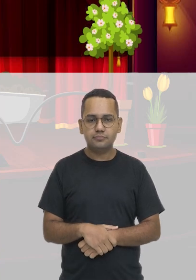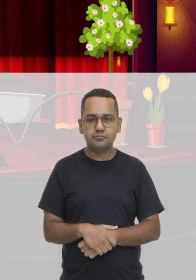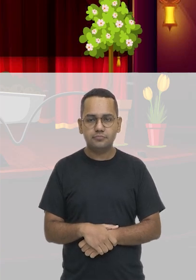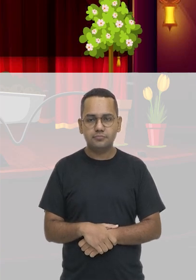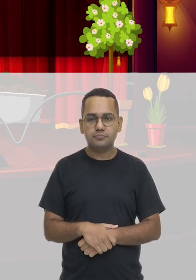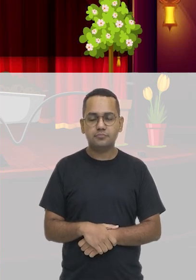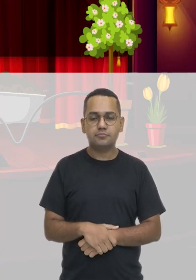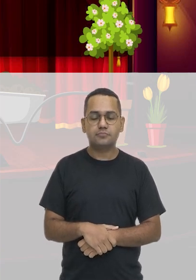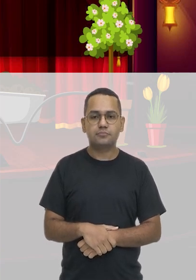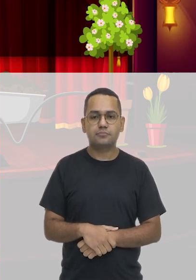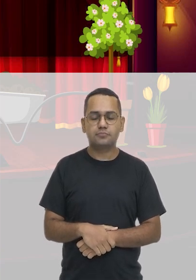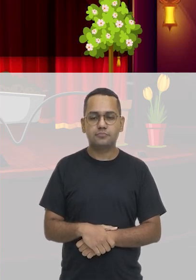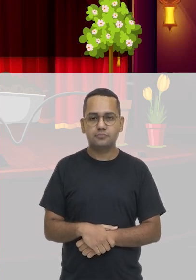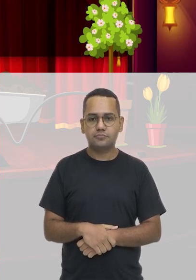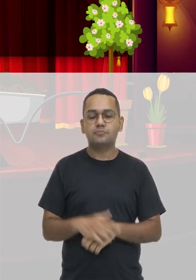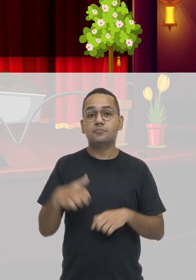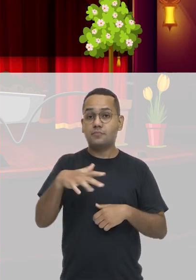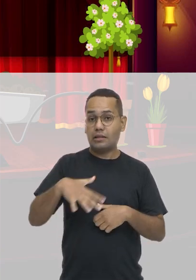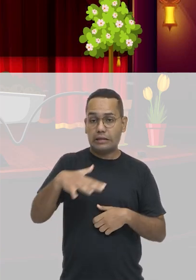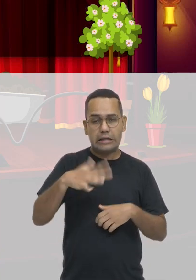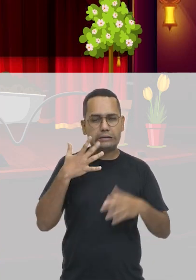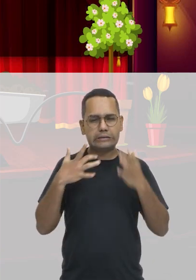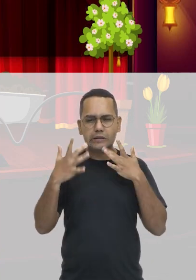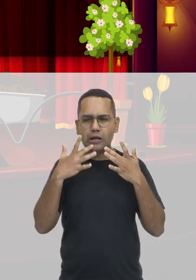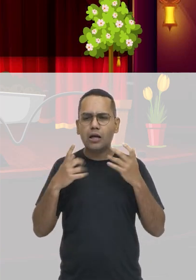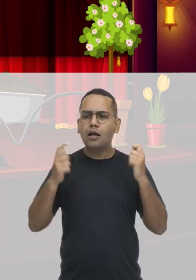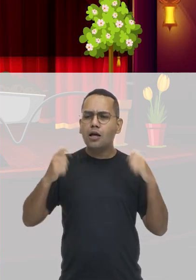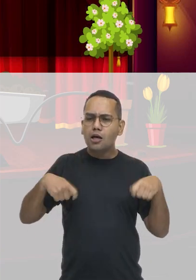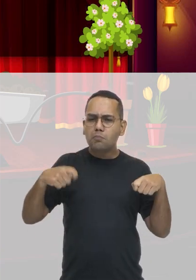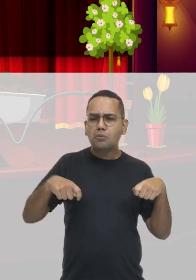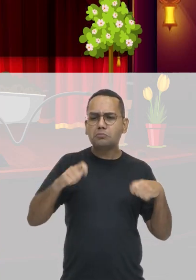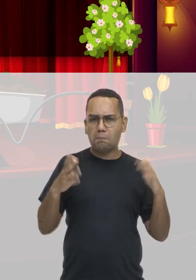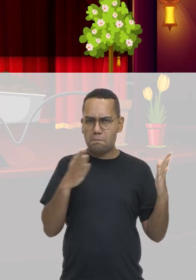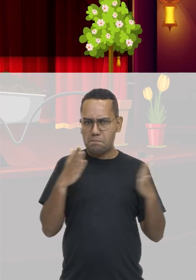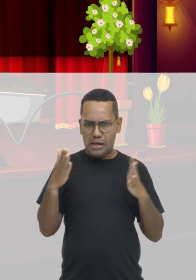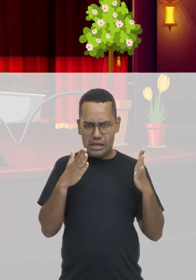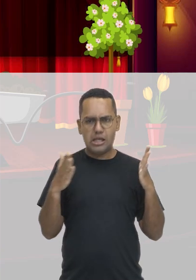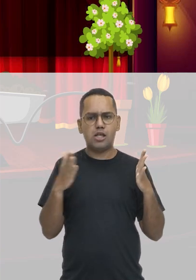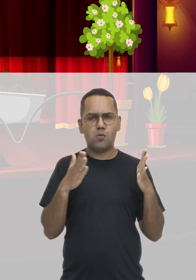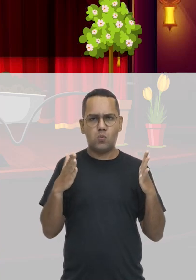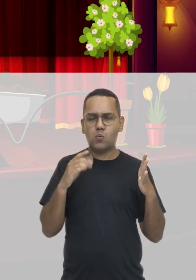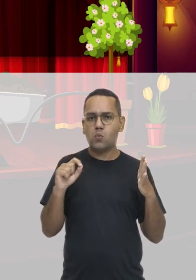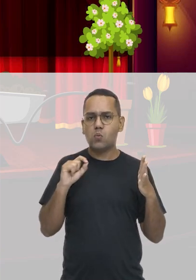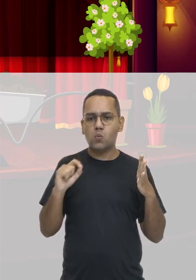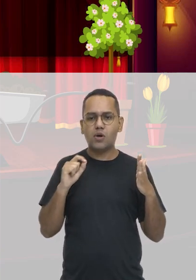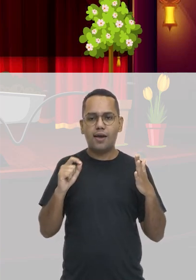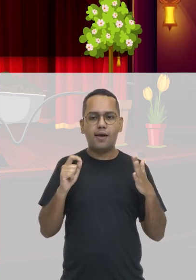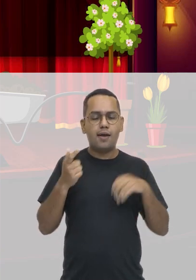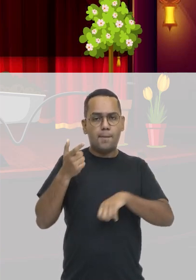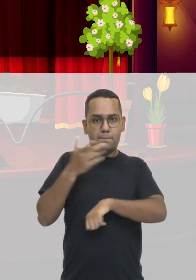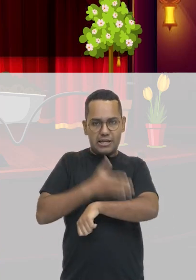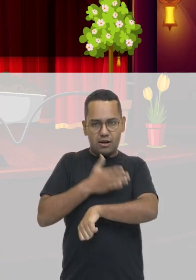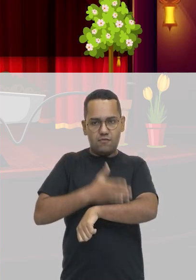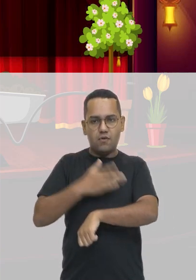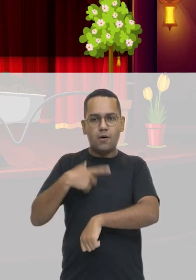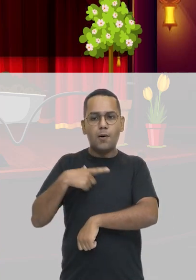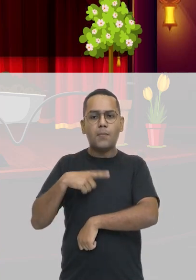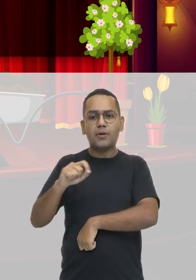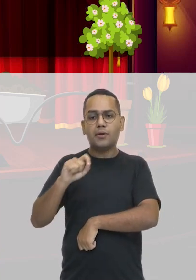sobre o período medieval, o figurino pode incluir armaduras ou vestidos longos. Ou nos dias atuais, nós vamos usar um